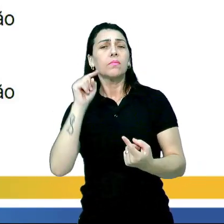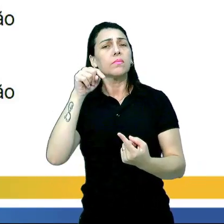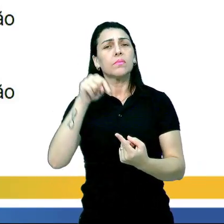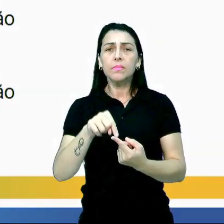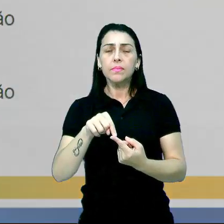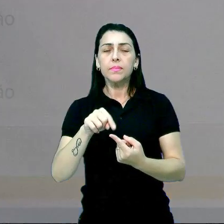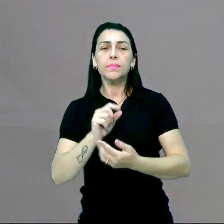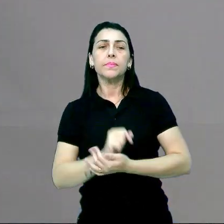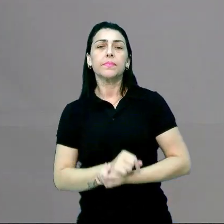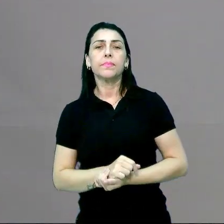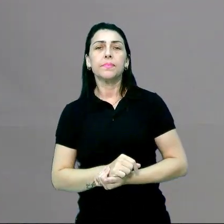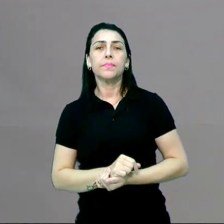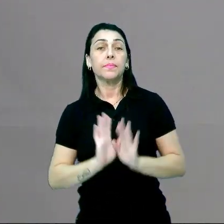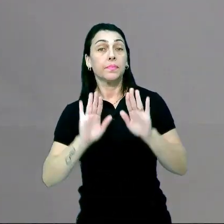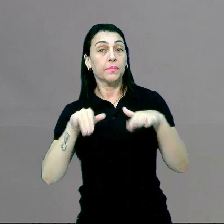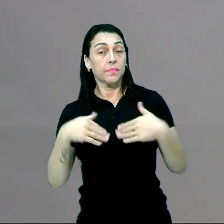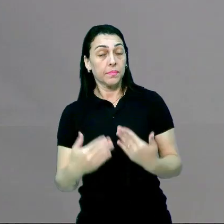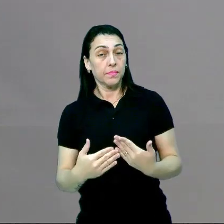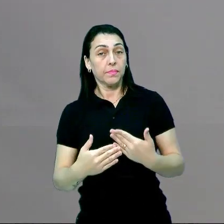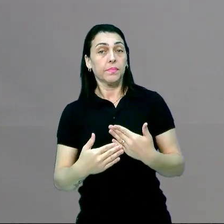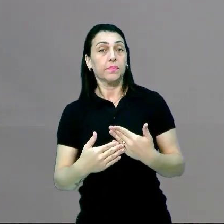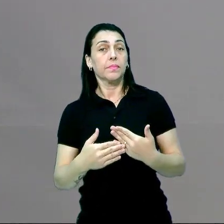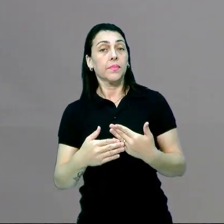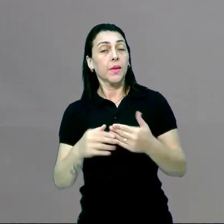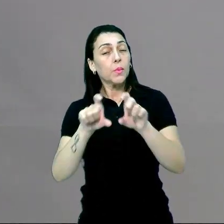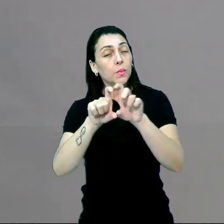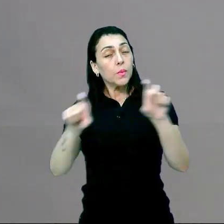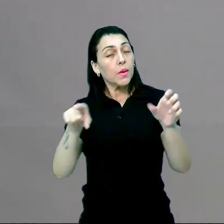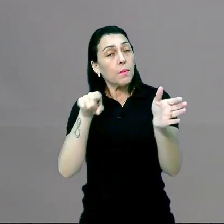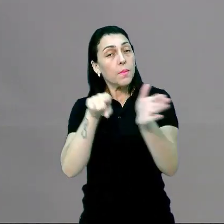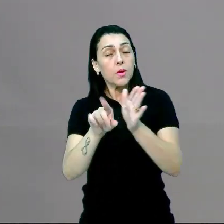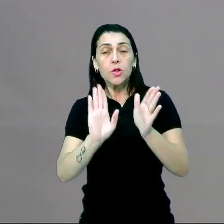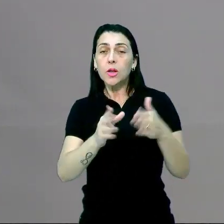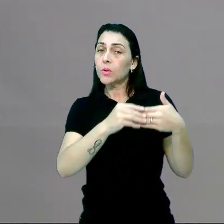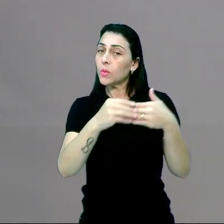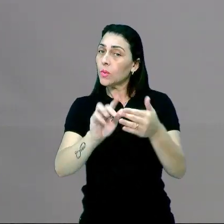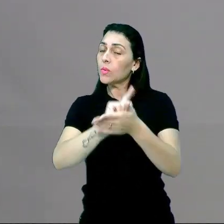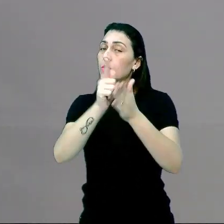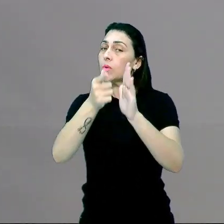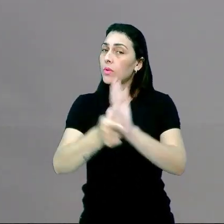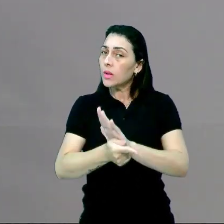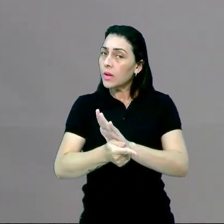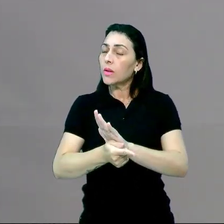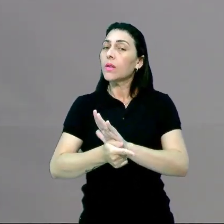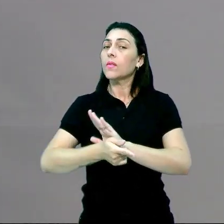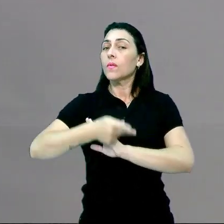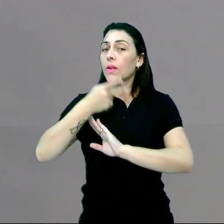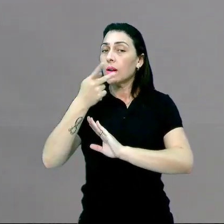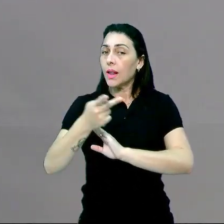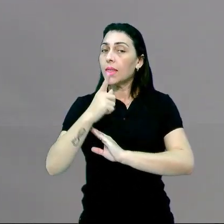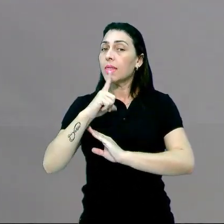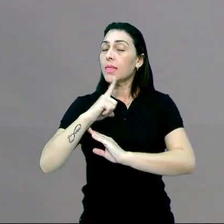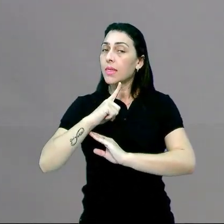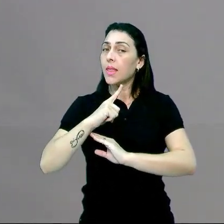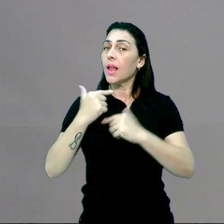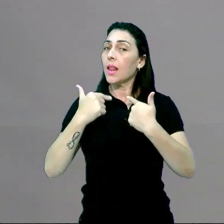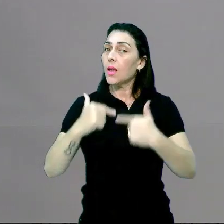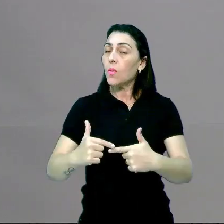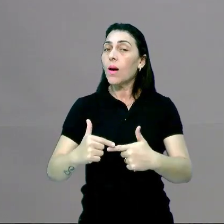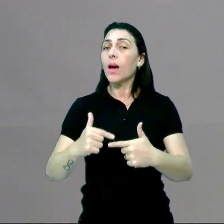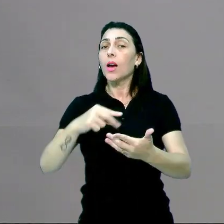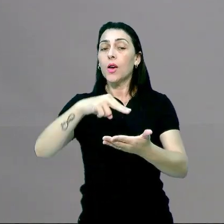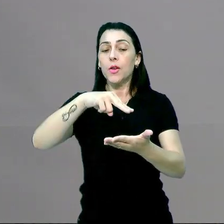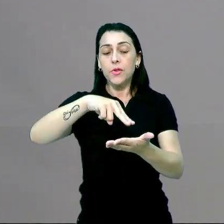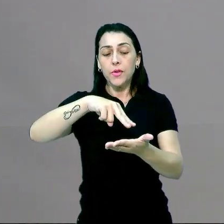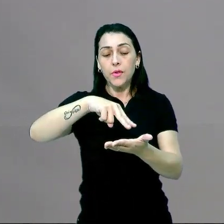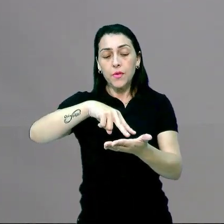como finalidade. Lá no enunciado da questão, ele já trouxe o gênero e ele disse, tem linguagem verbal e não